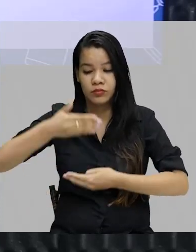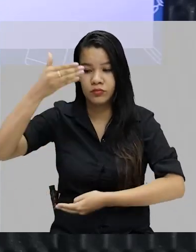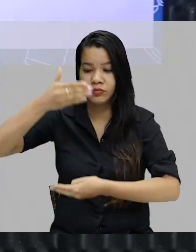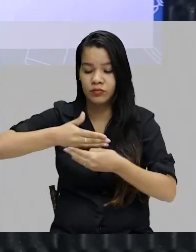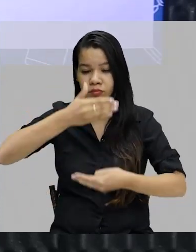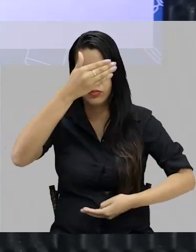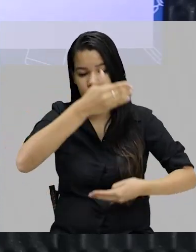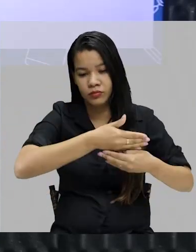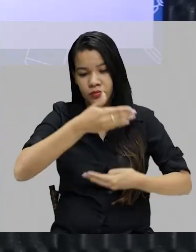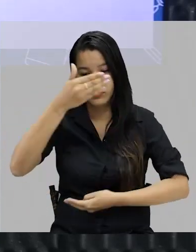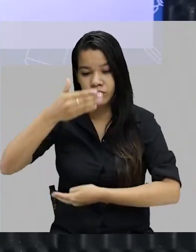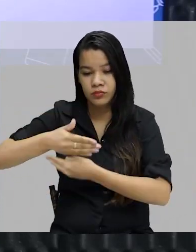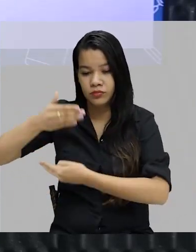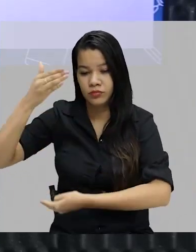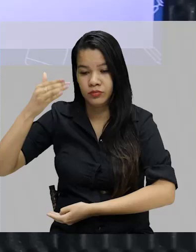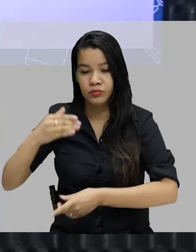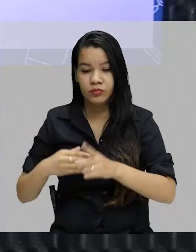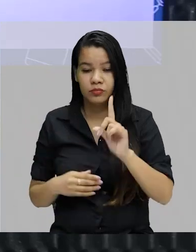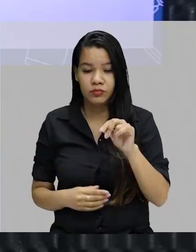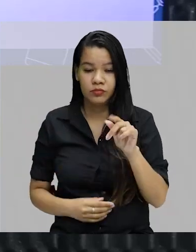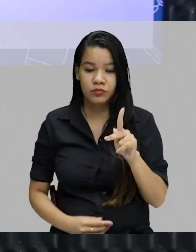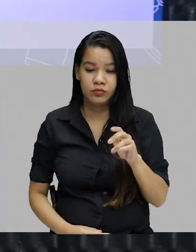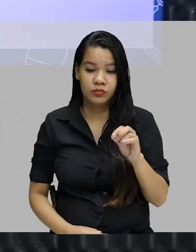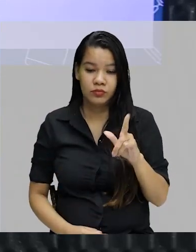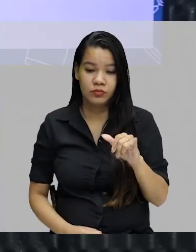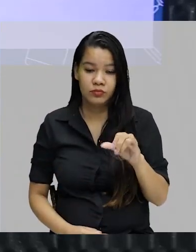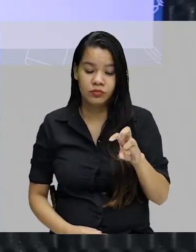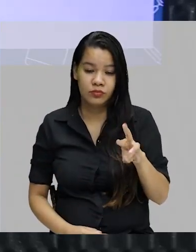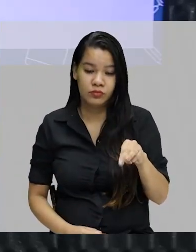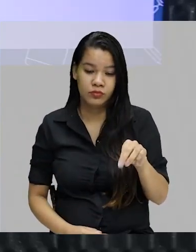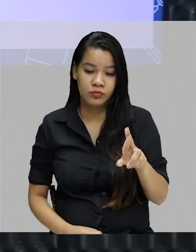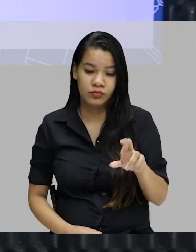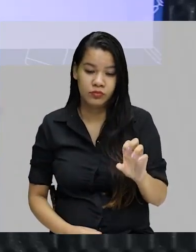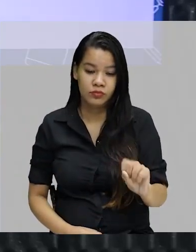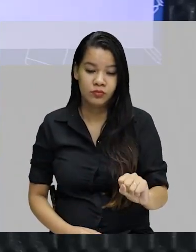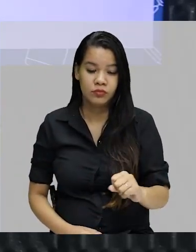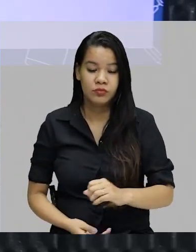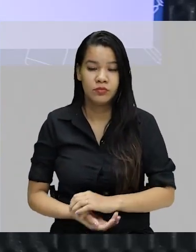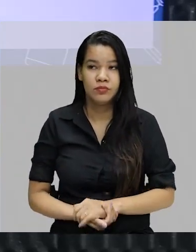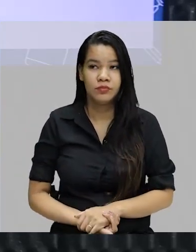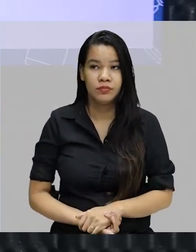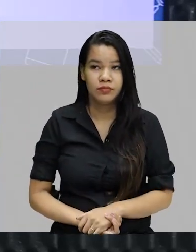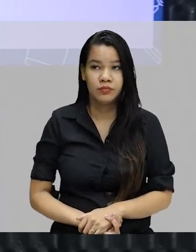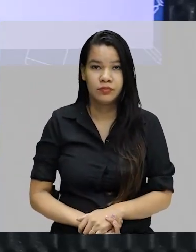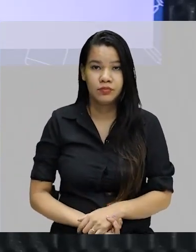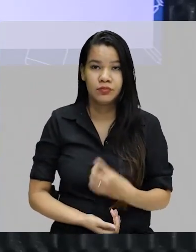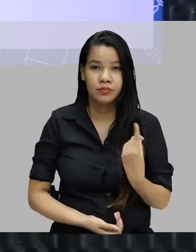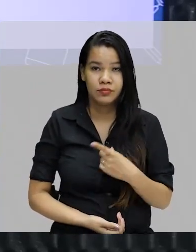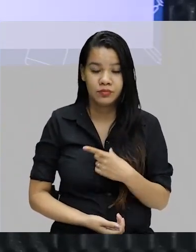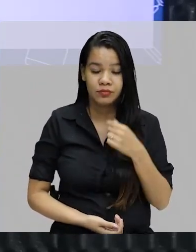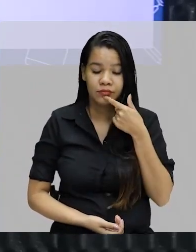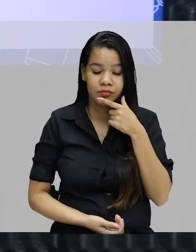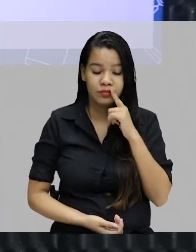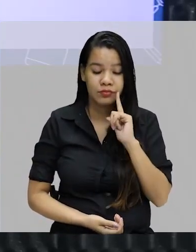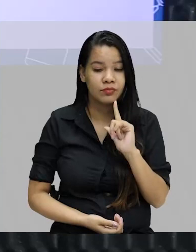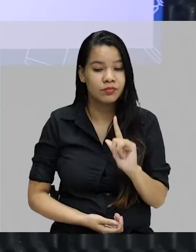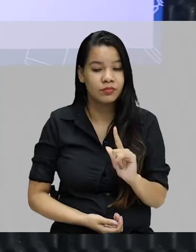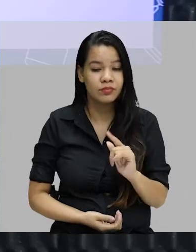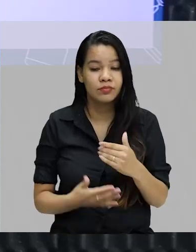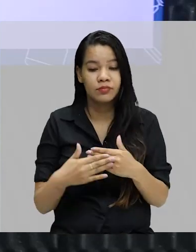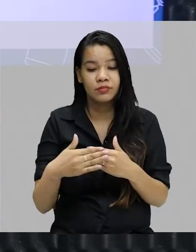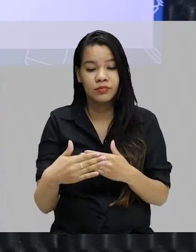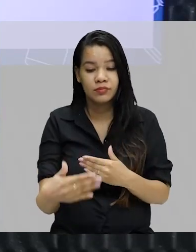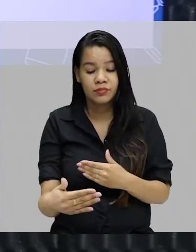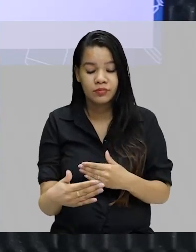certo? Seria o nosso polímero. A parede de tijolos, a gente vai conseguir obter a partir